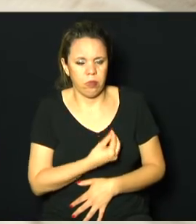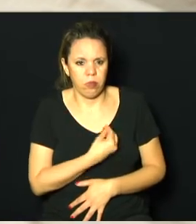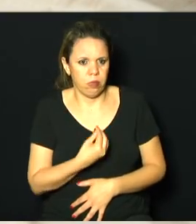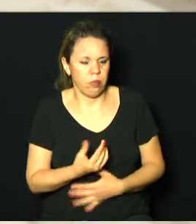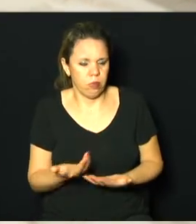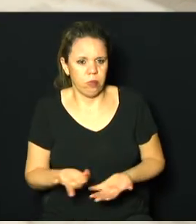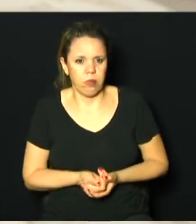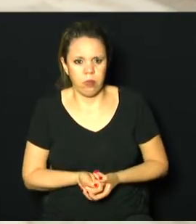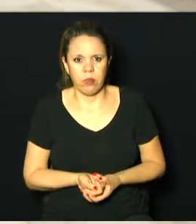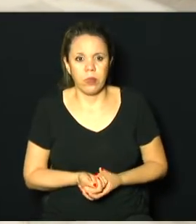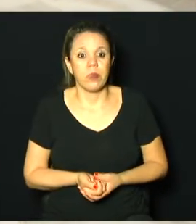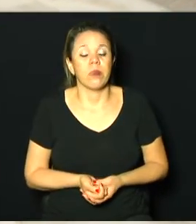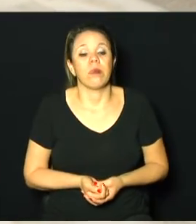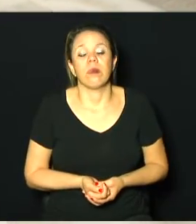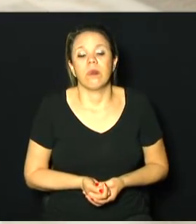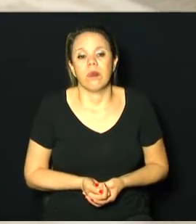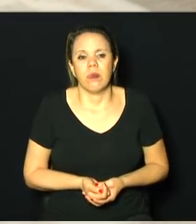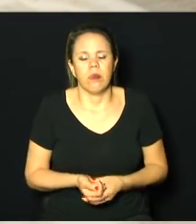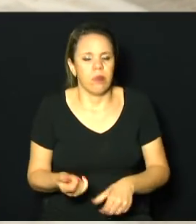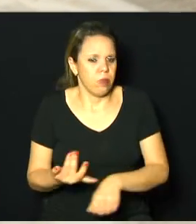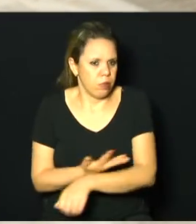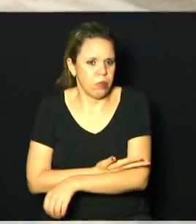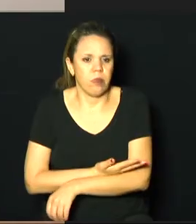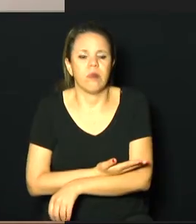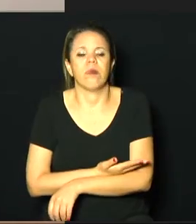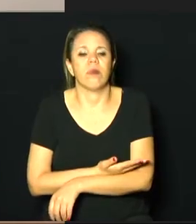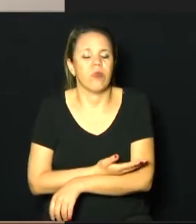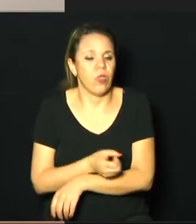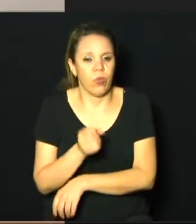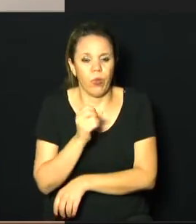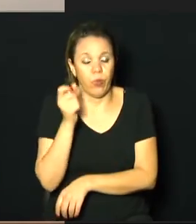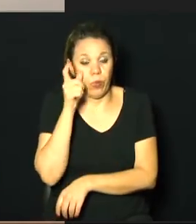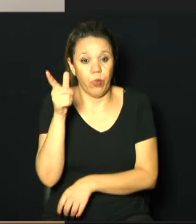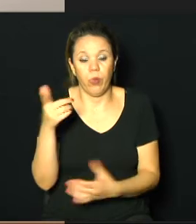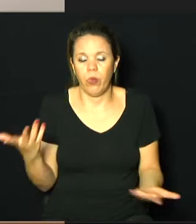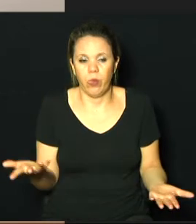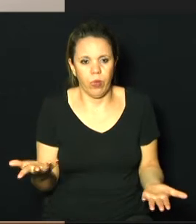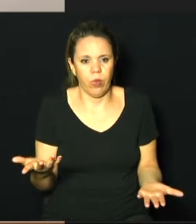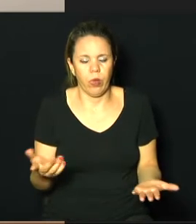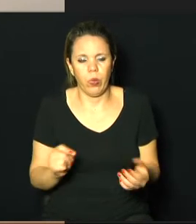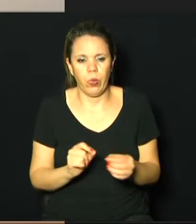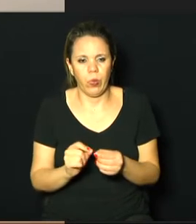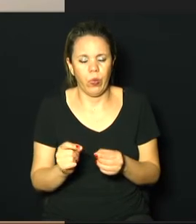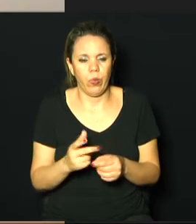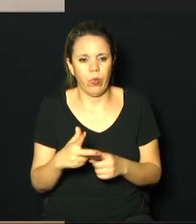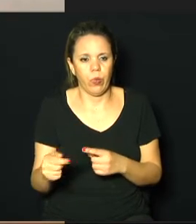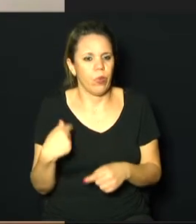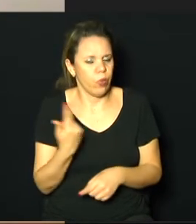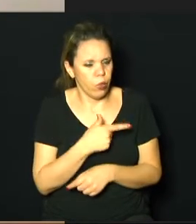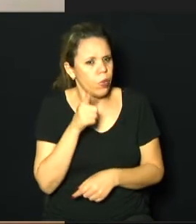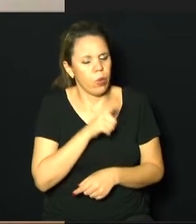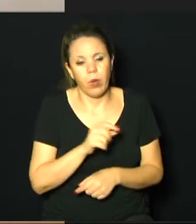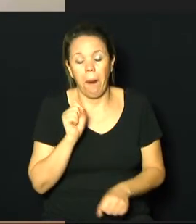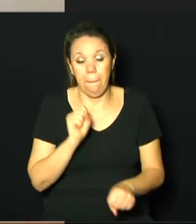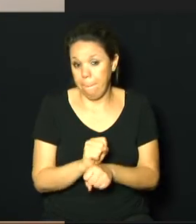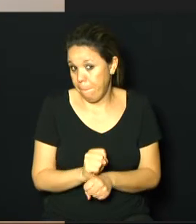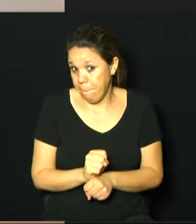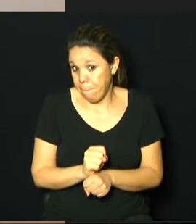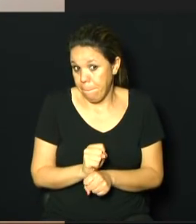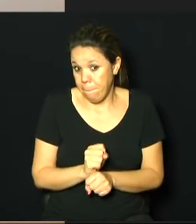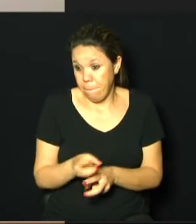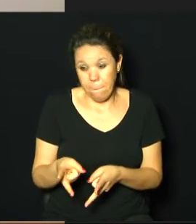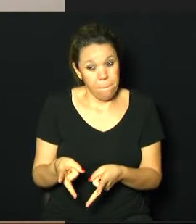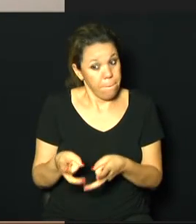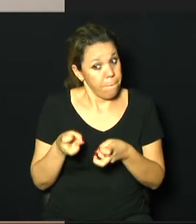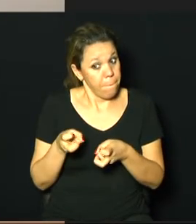vivendo, as nossas emoções estão muito mais afloradas. Mas aquilo que passa, nós conseguimos, se nós pararmos e